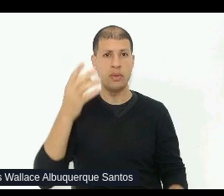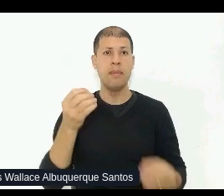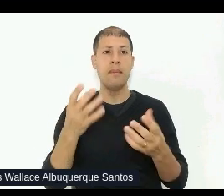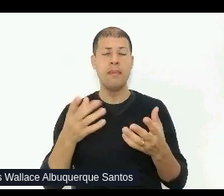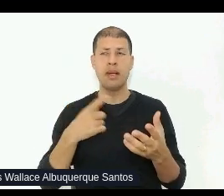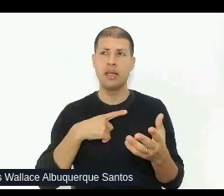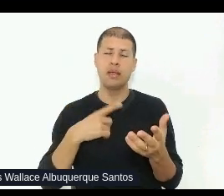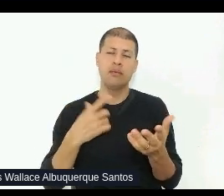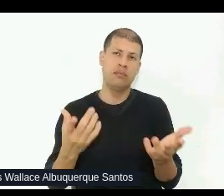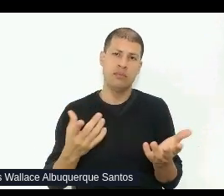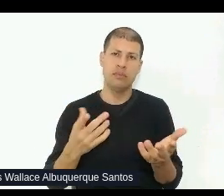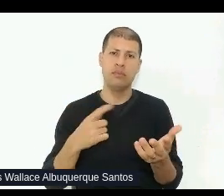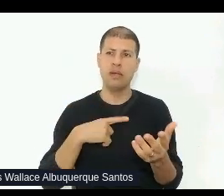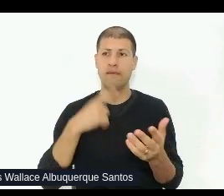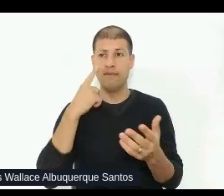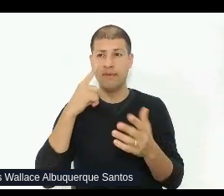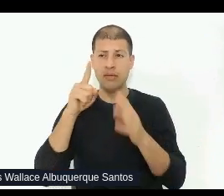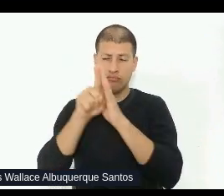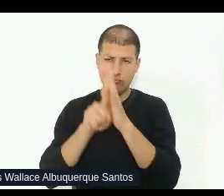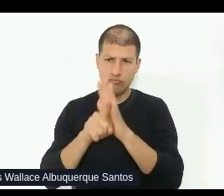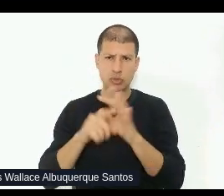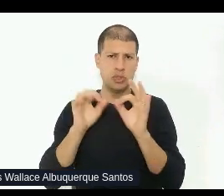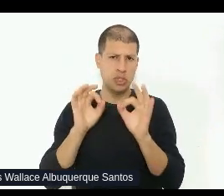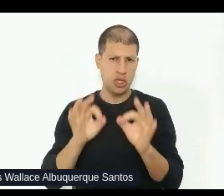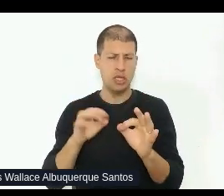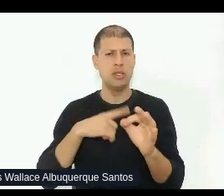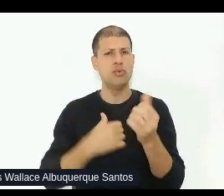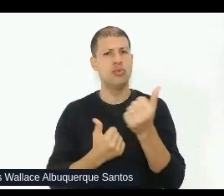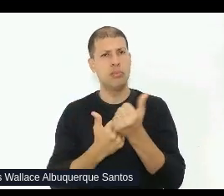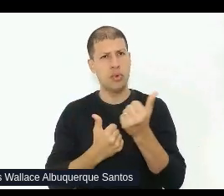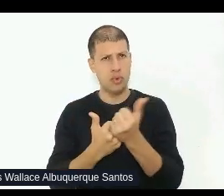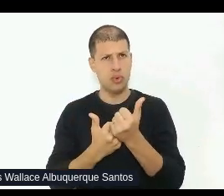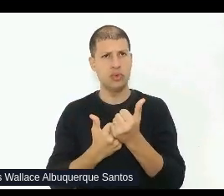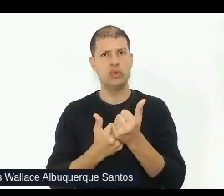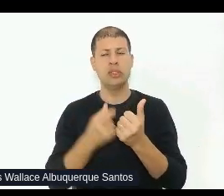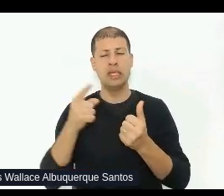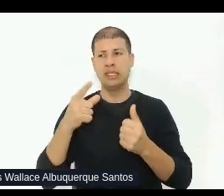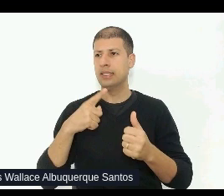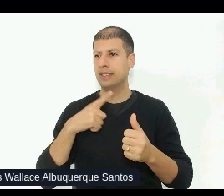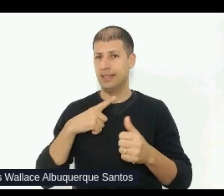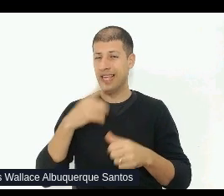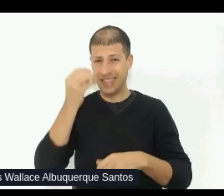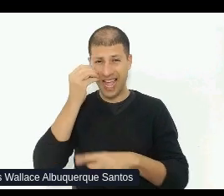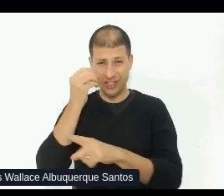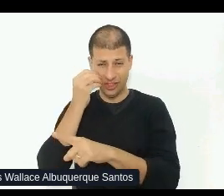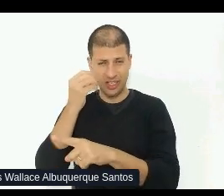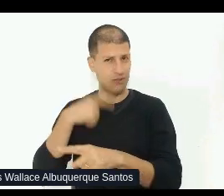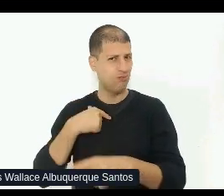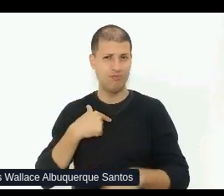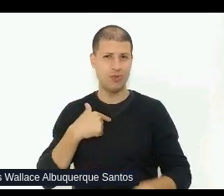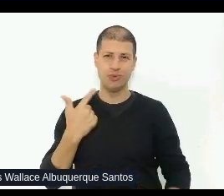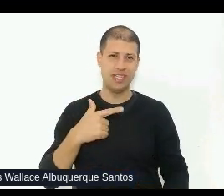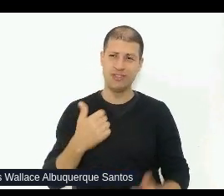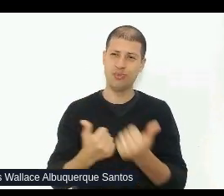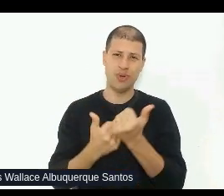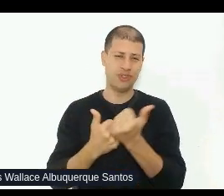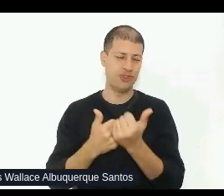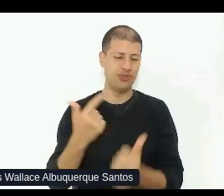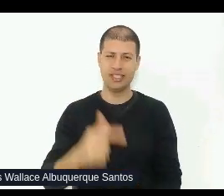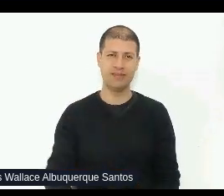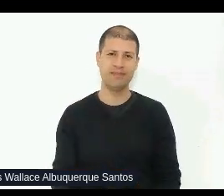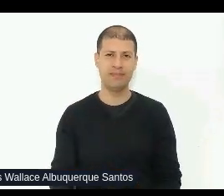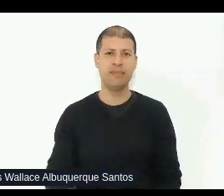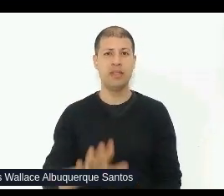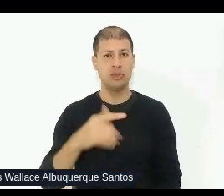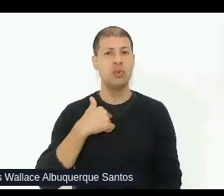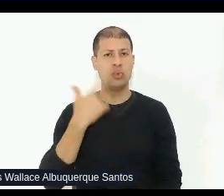anotações, para ter um suporte ali, né? Nesse teste eu não tive muita ajuda, mas eu consegui